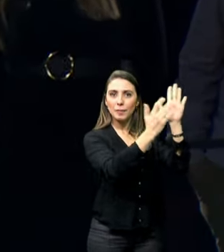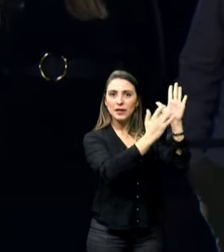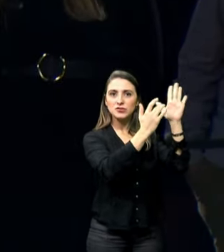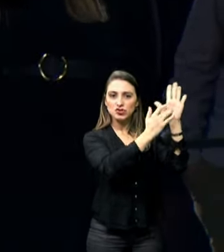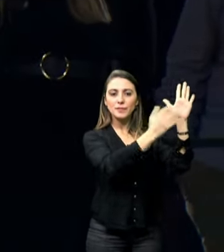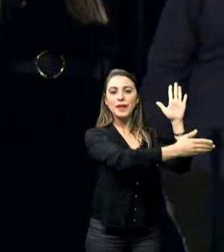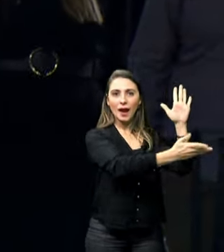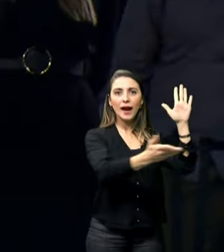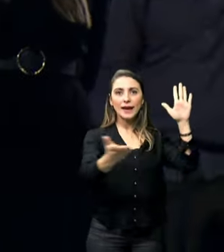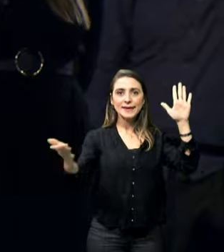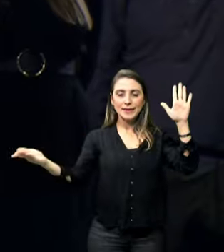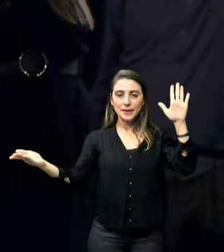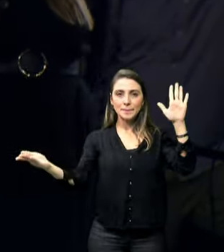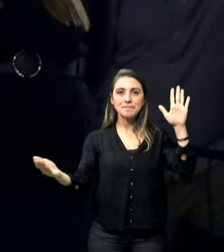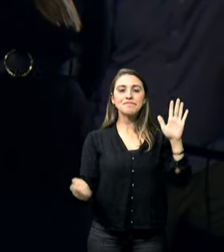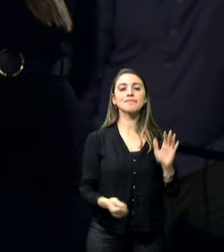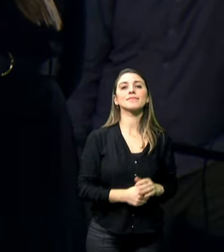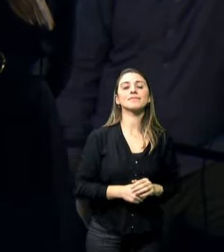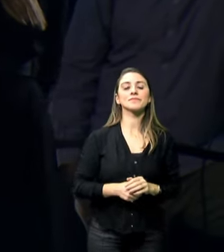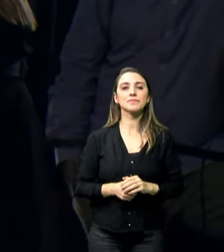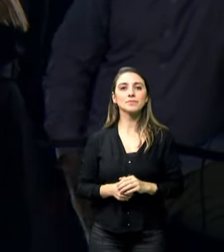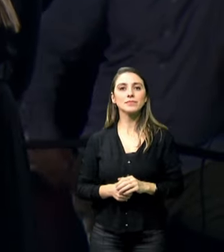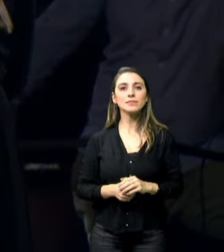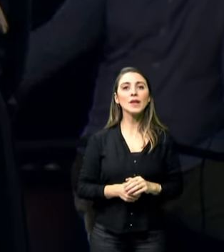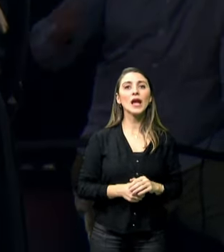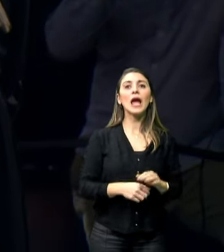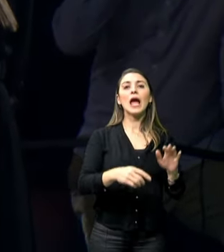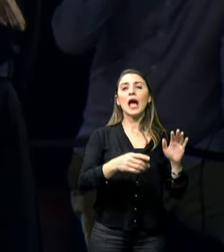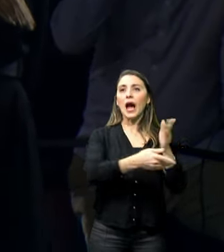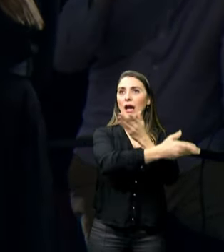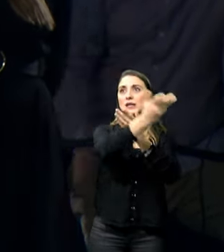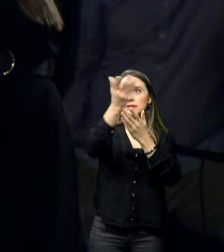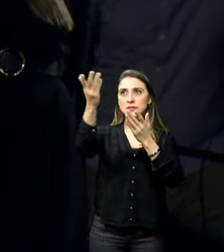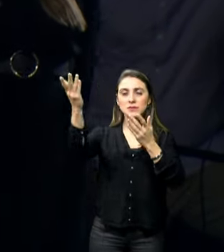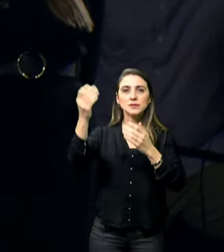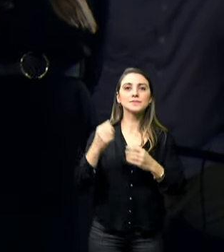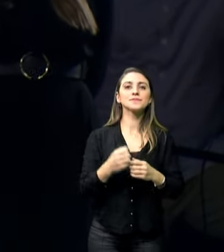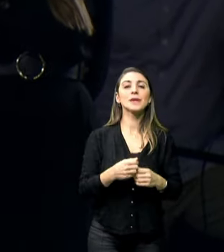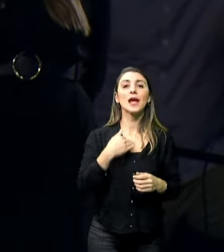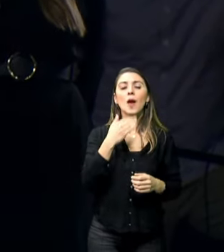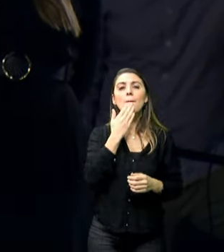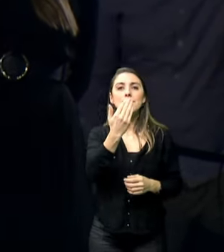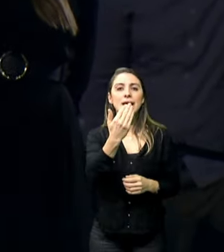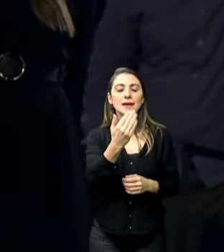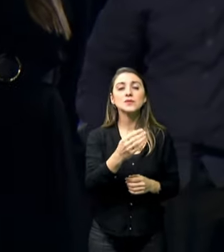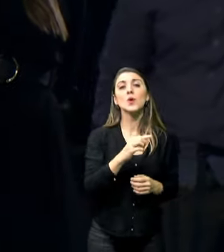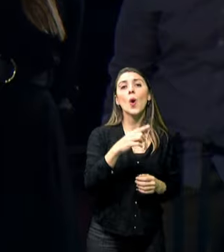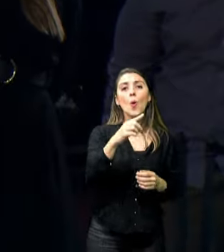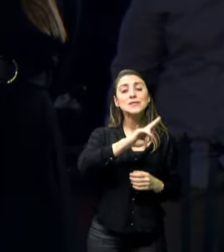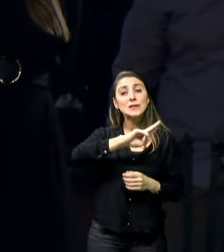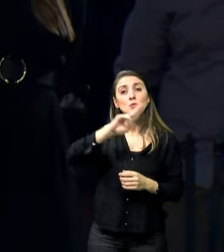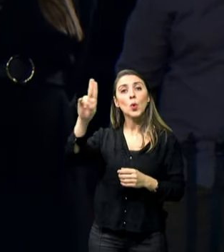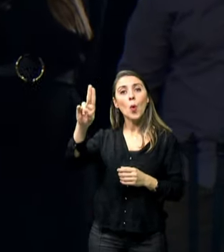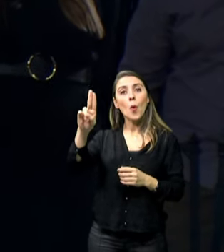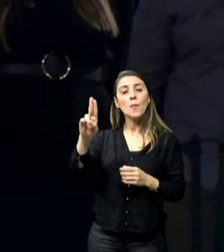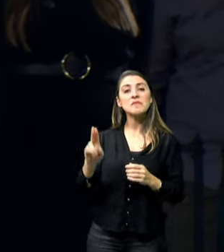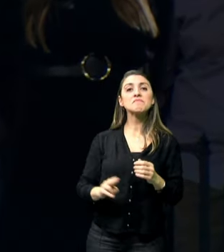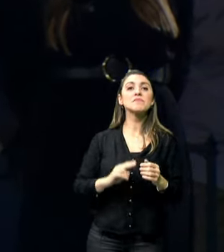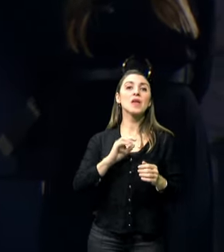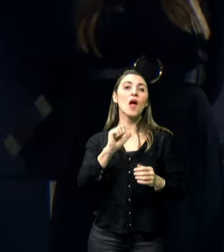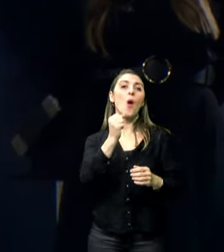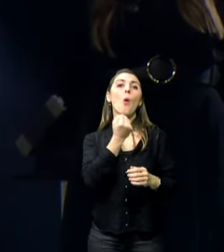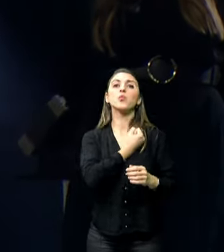esse, aqui na frente nesse prédio, na galeria também. E eu te peço para deixar um nome, um contato, para que